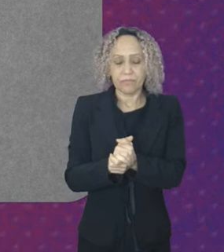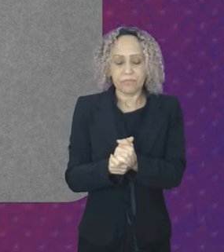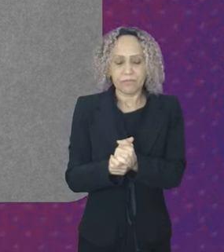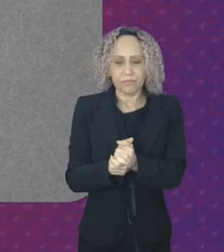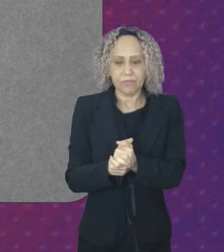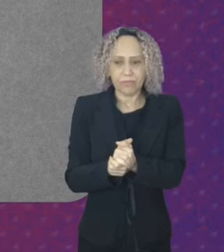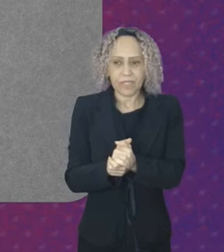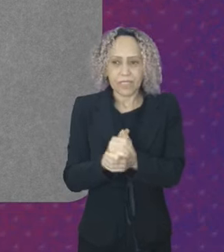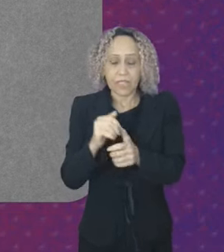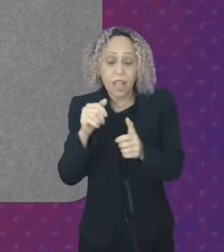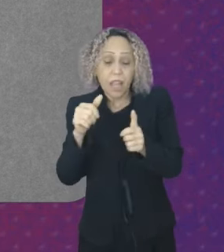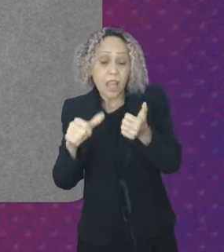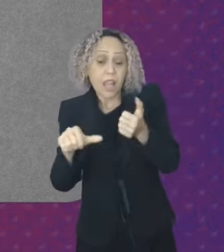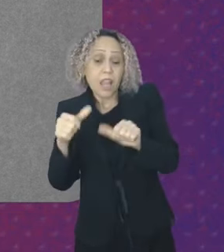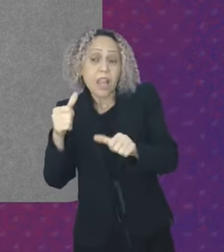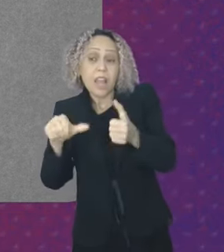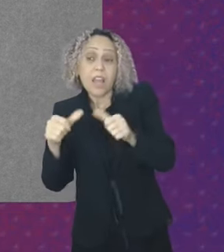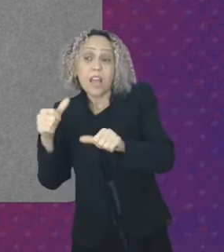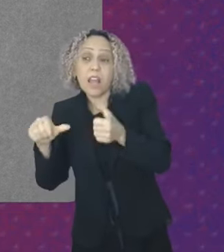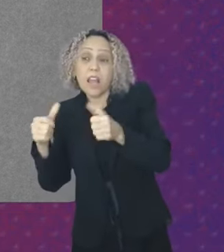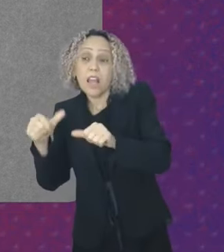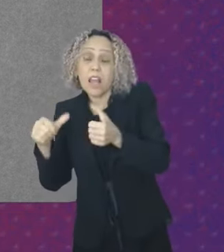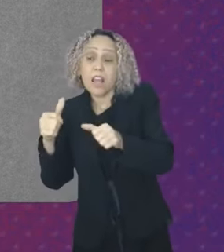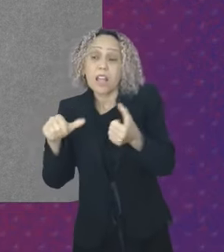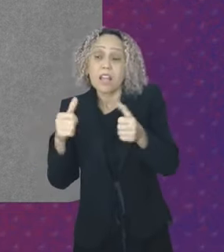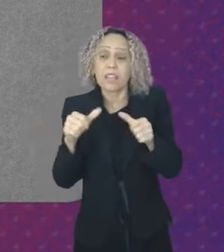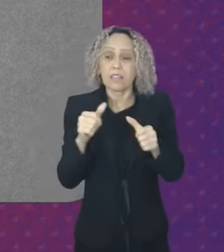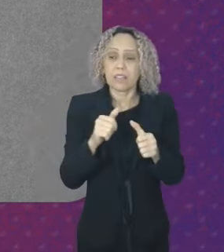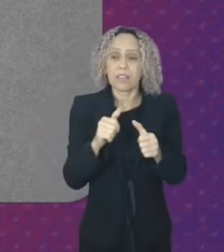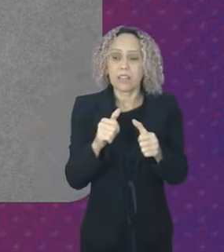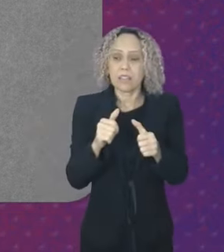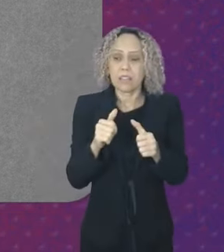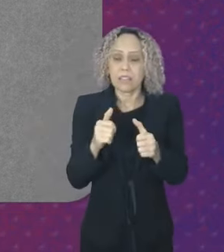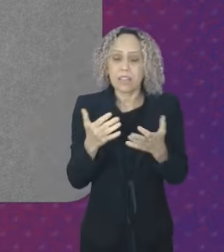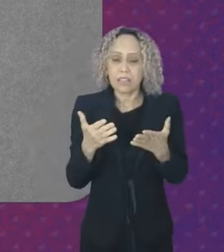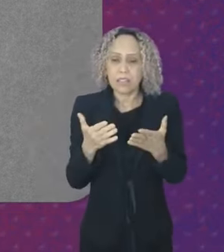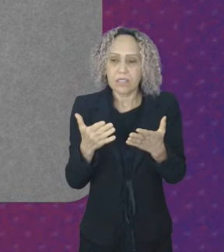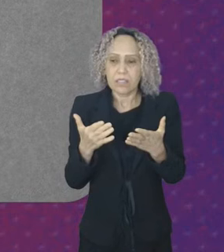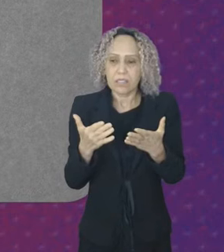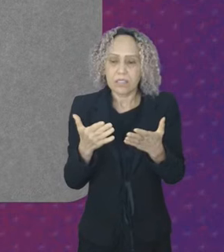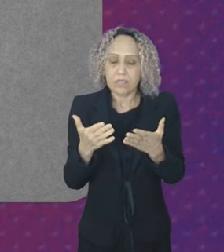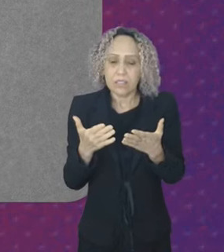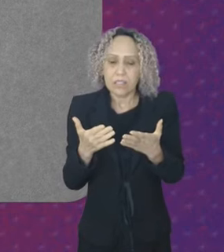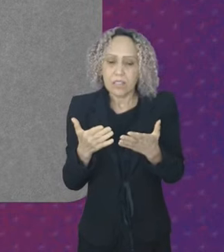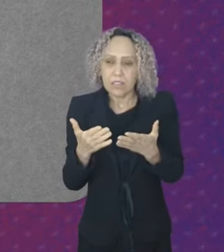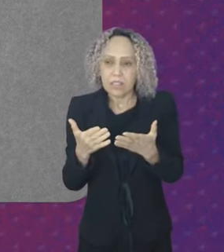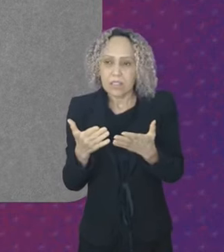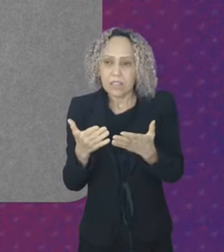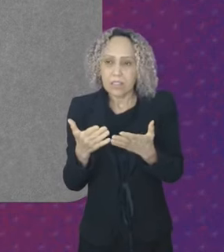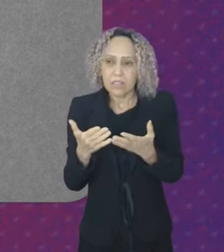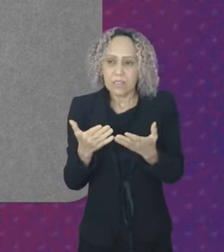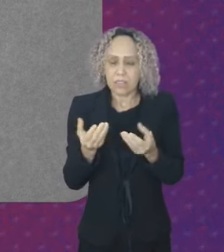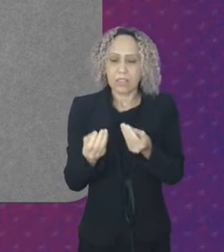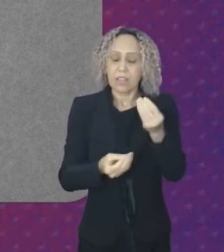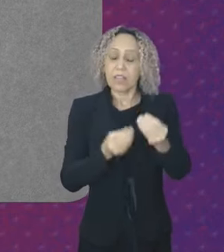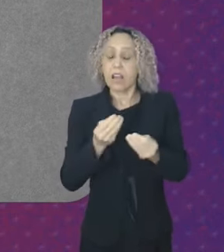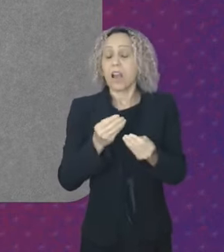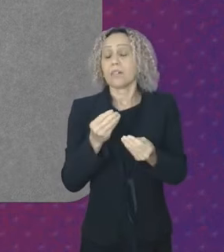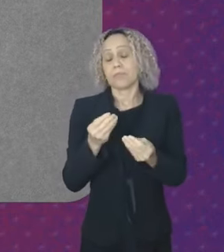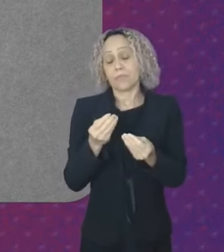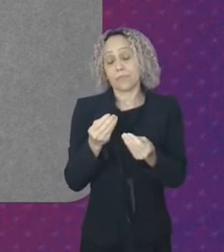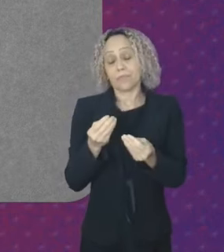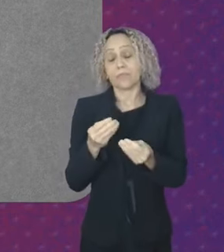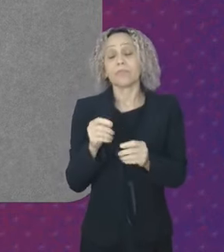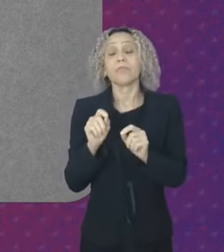é DR, e fica muito mais agradável, que é a identificação das suas forças, das oportunidades